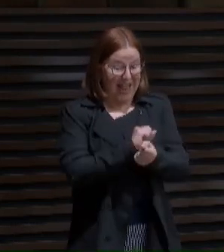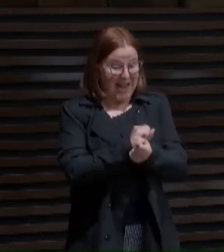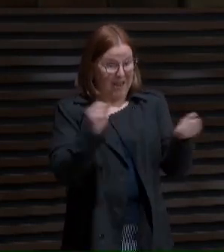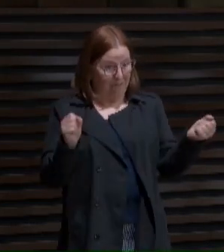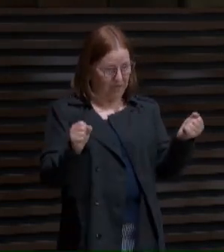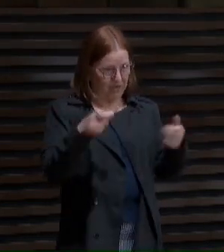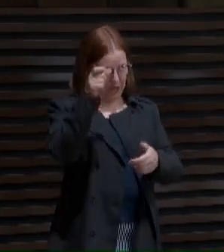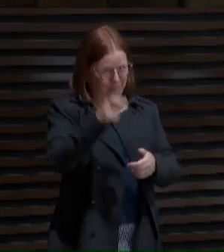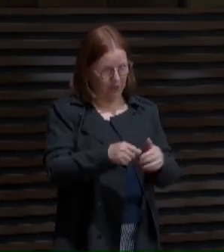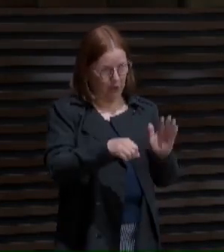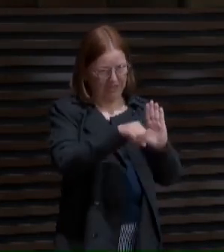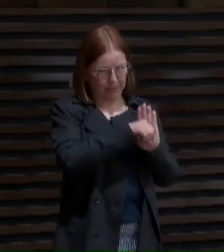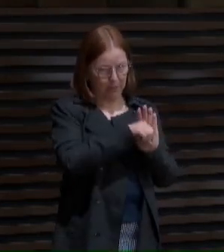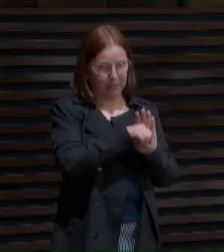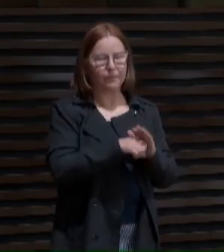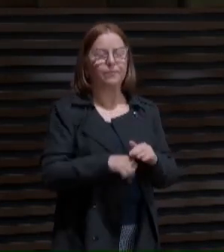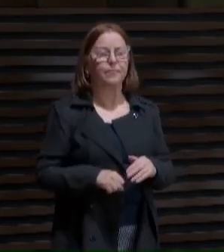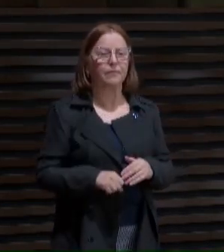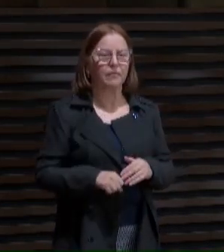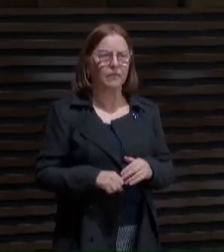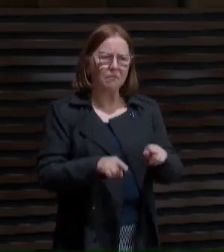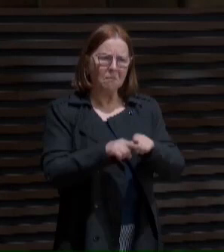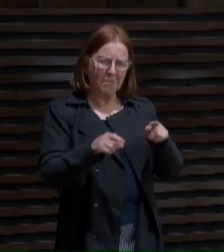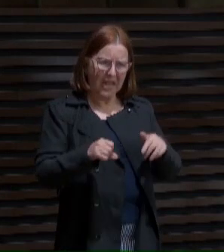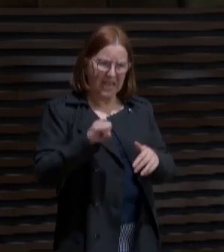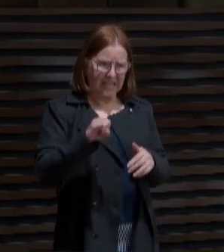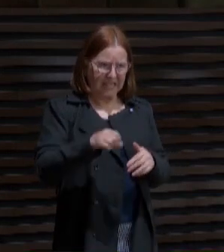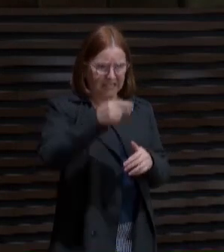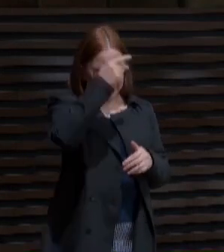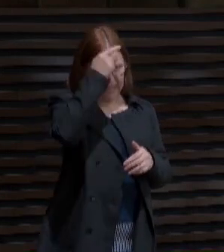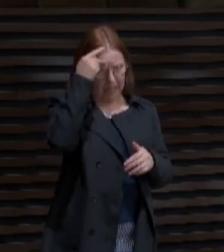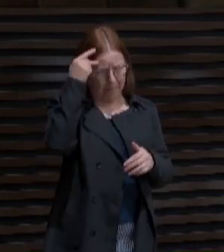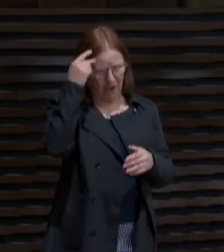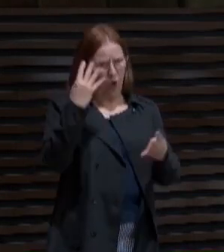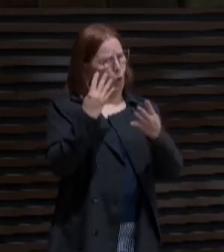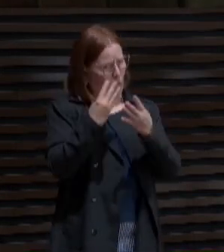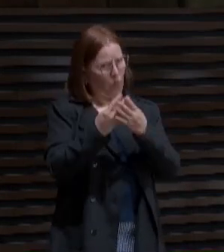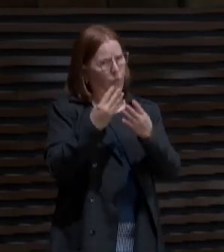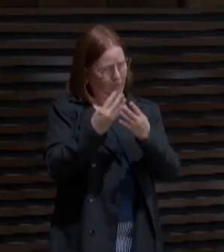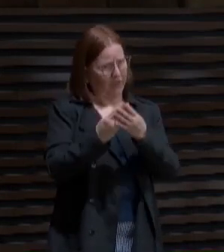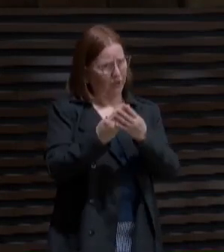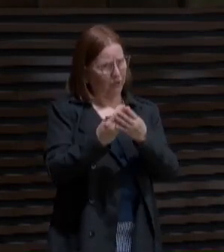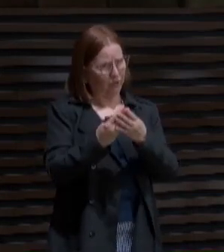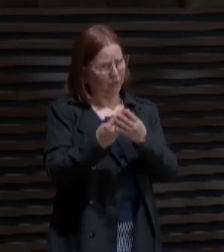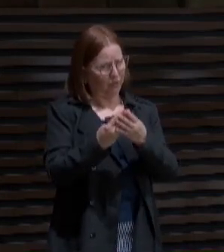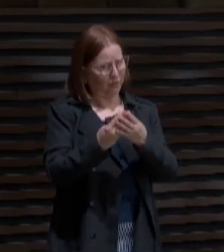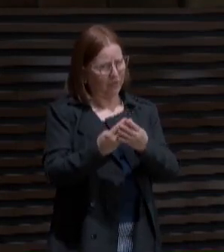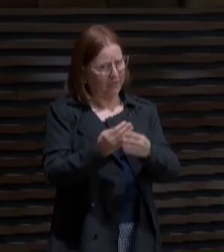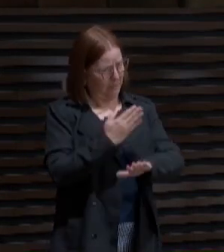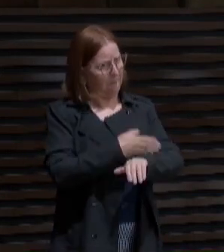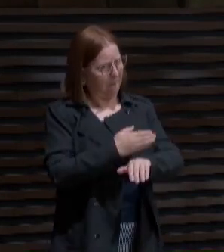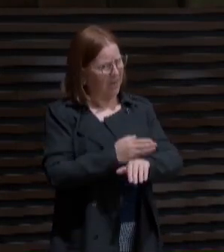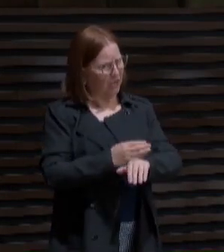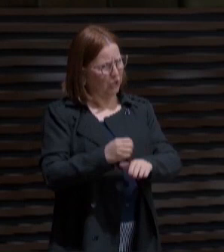Mas se aquele réu é confesso, se aquele réu ele praticou o crime, ele